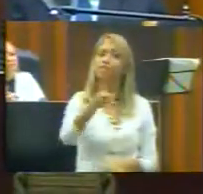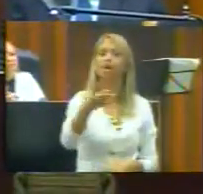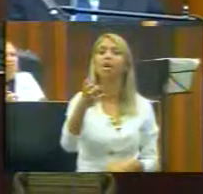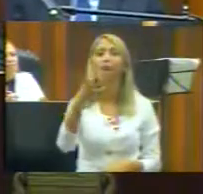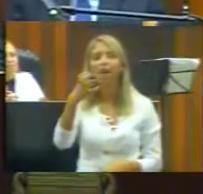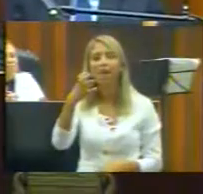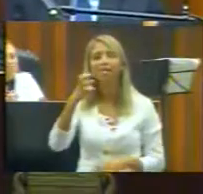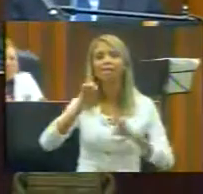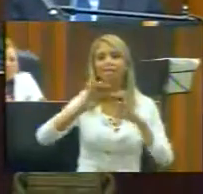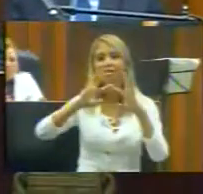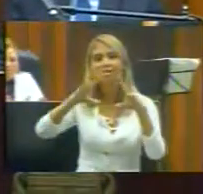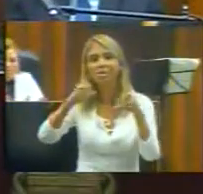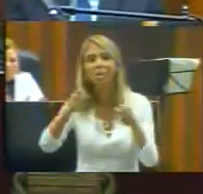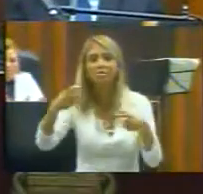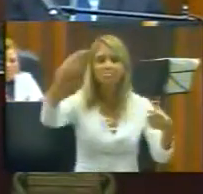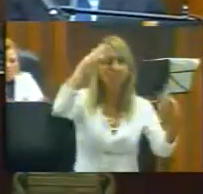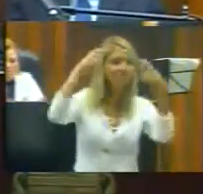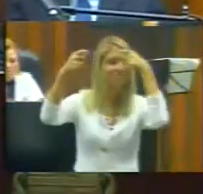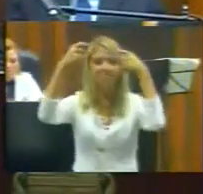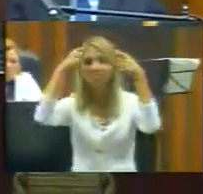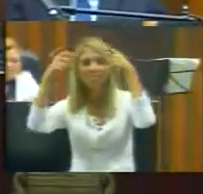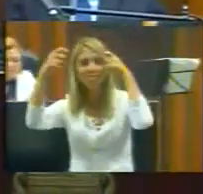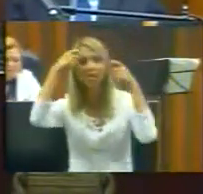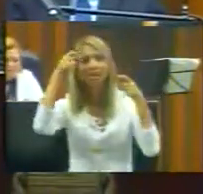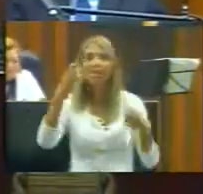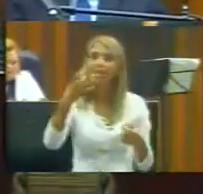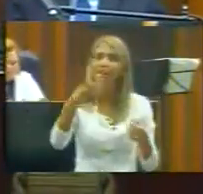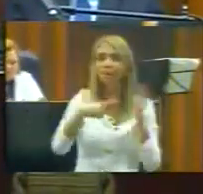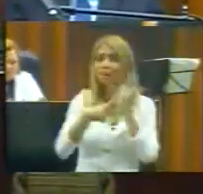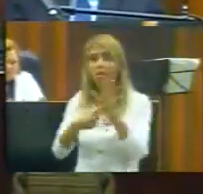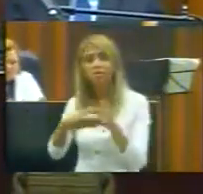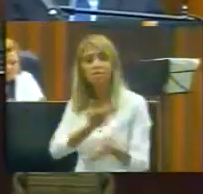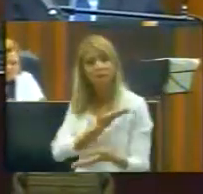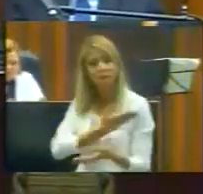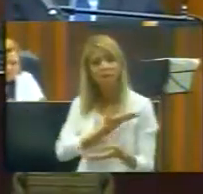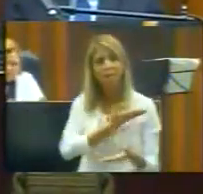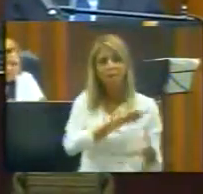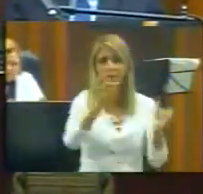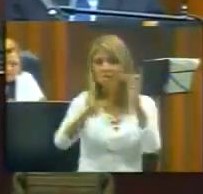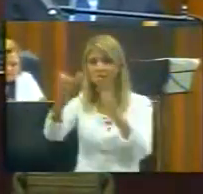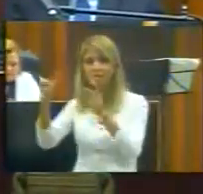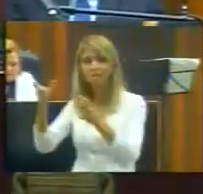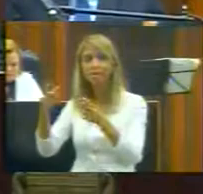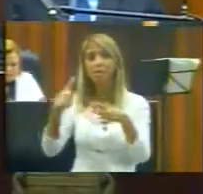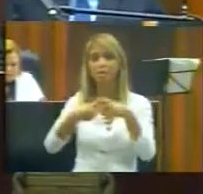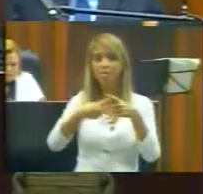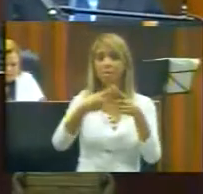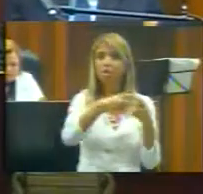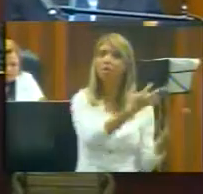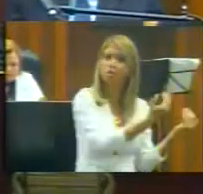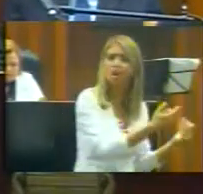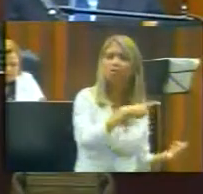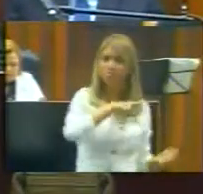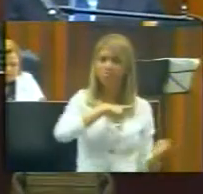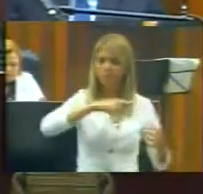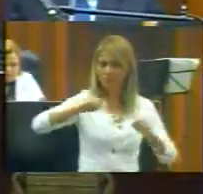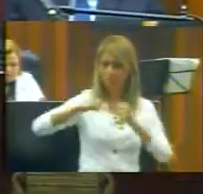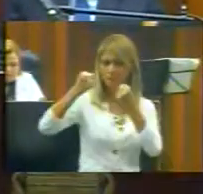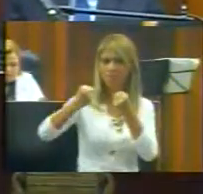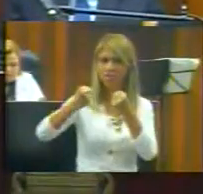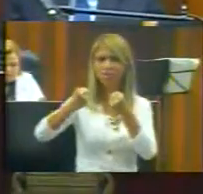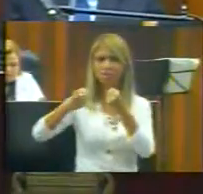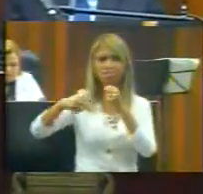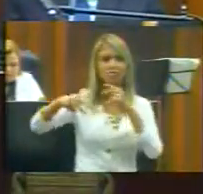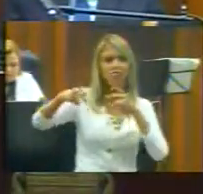essa história aos amigos de vocês. Vocês, jovens, têm uma força imensa de divulgação da história